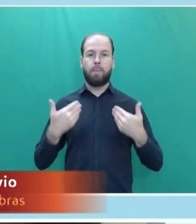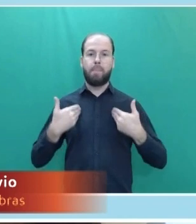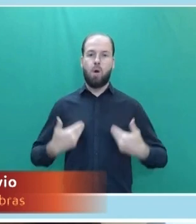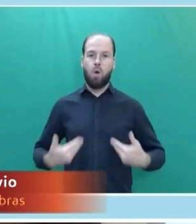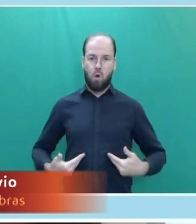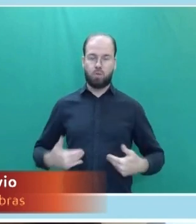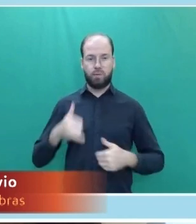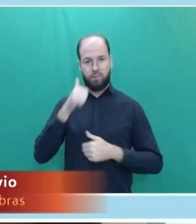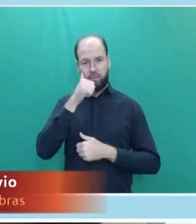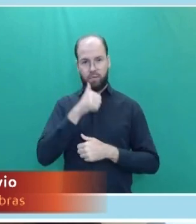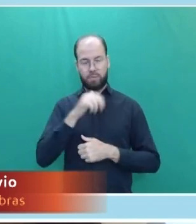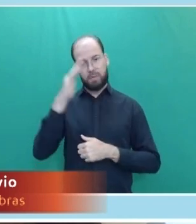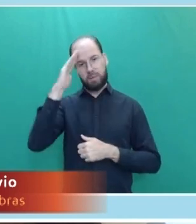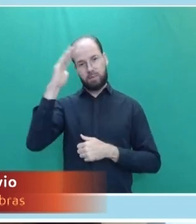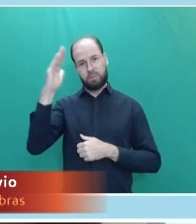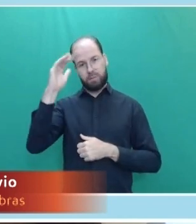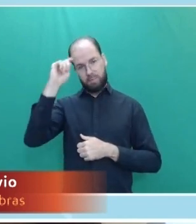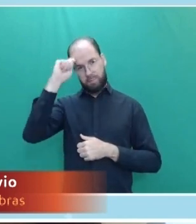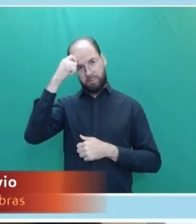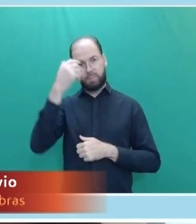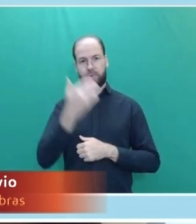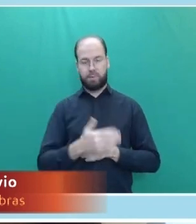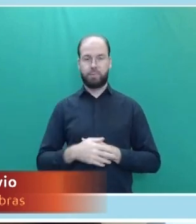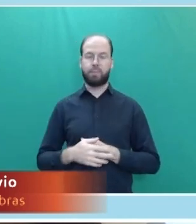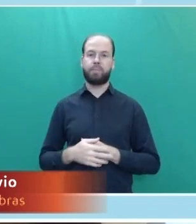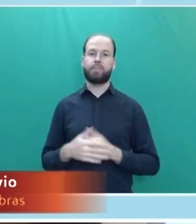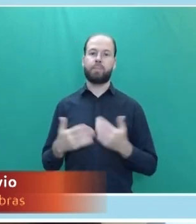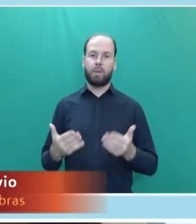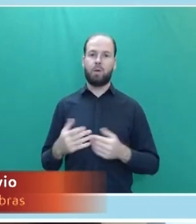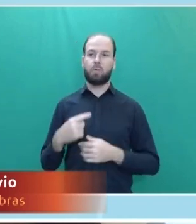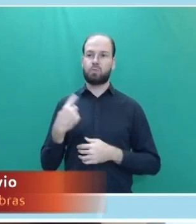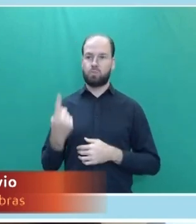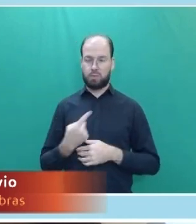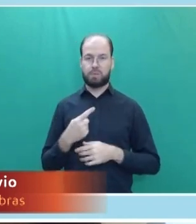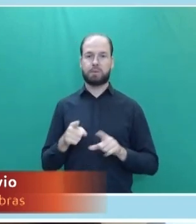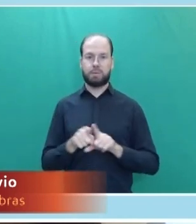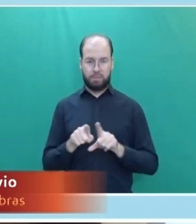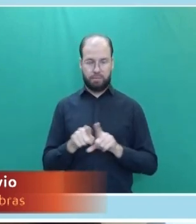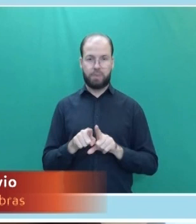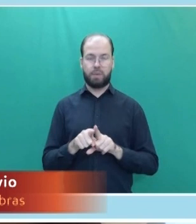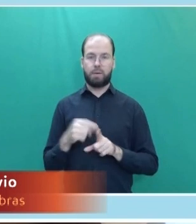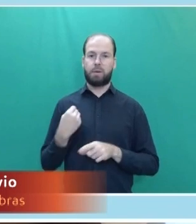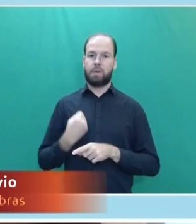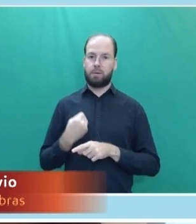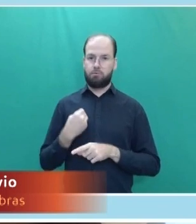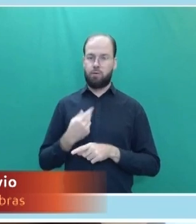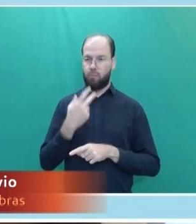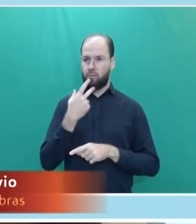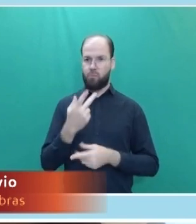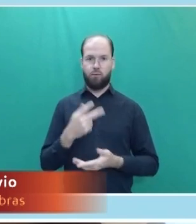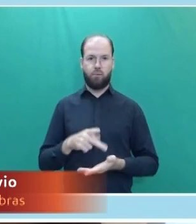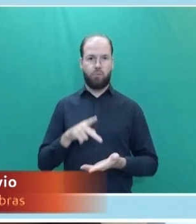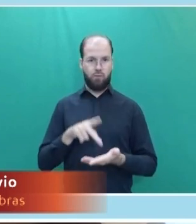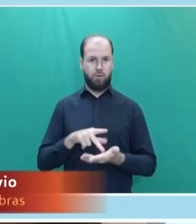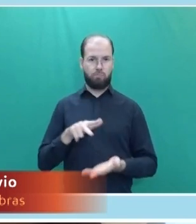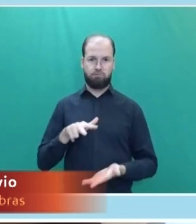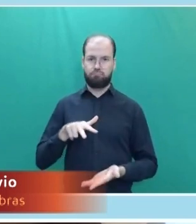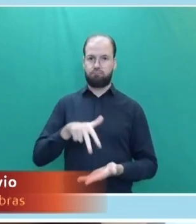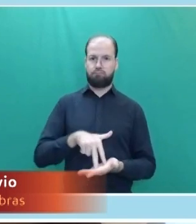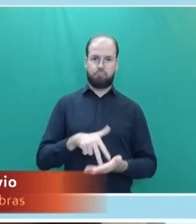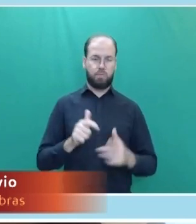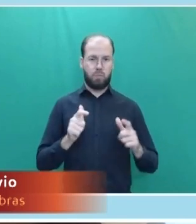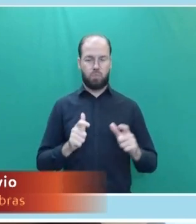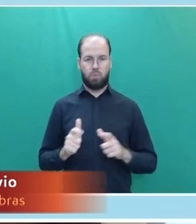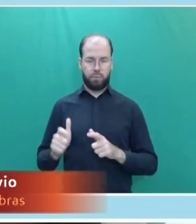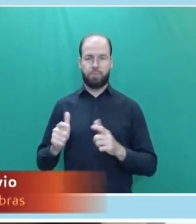pretos. Então, quando a gente também, de alguma forma, se afirma nesses lugares, né? E aí hoje,